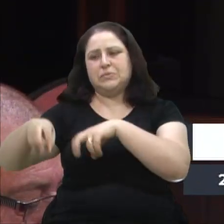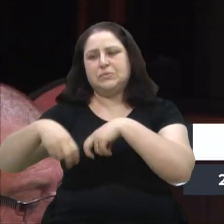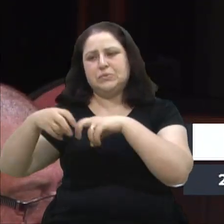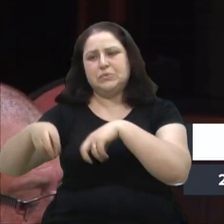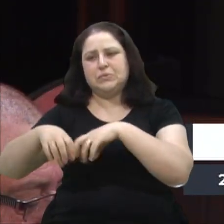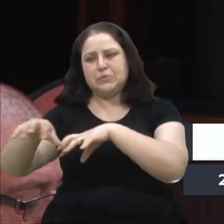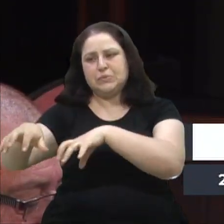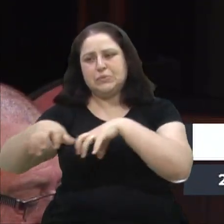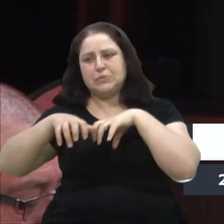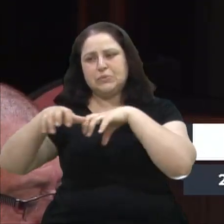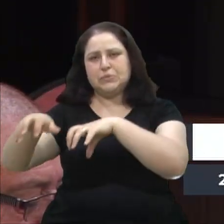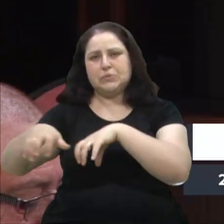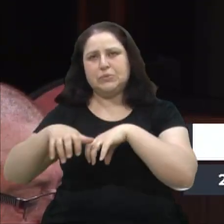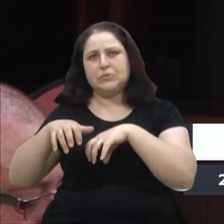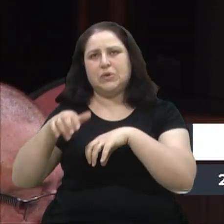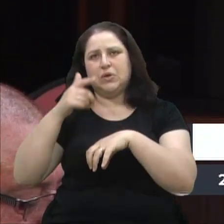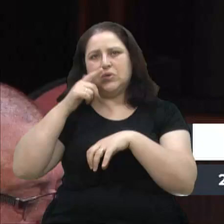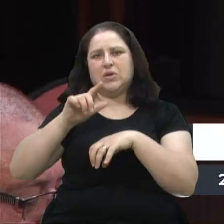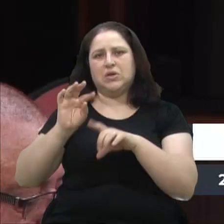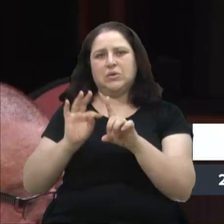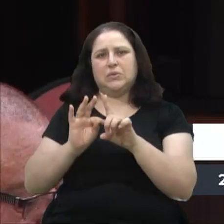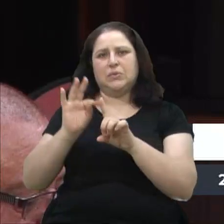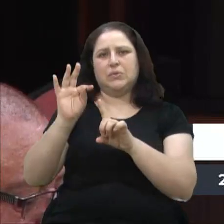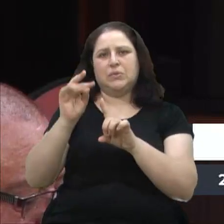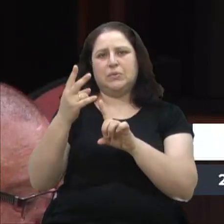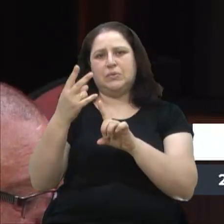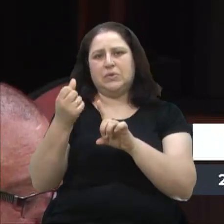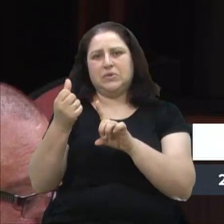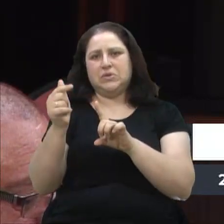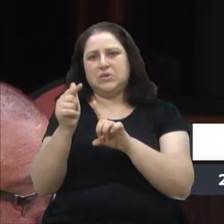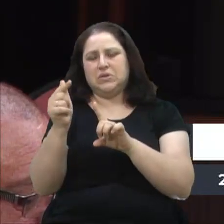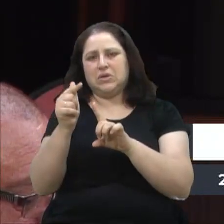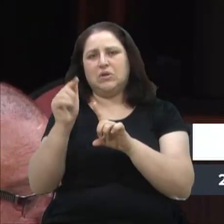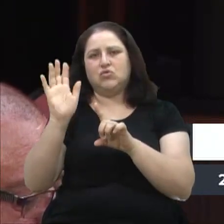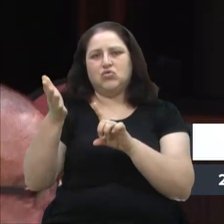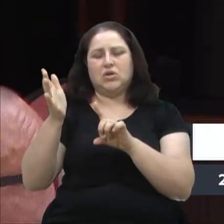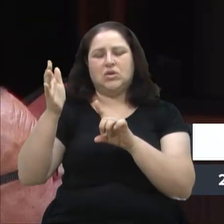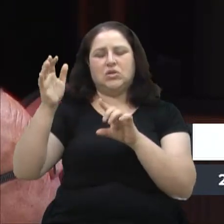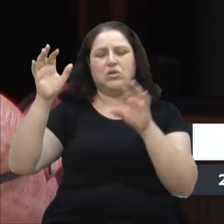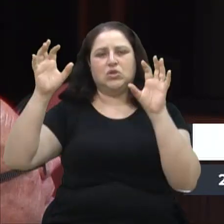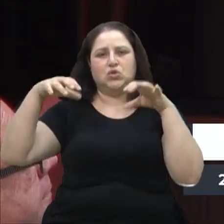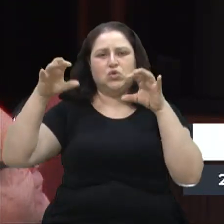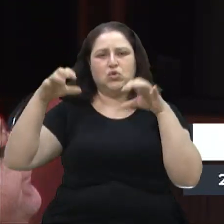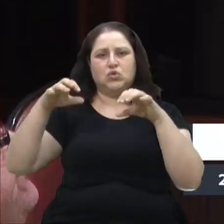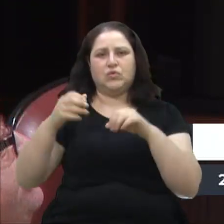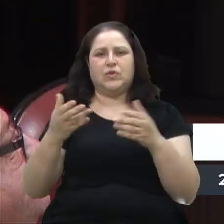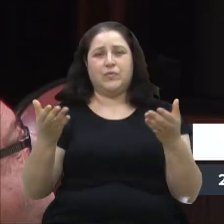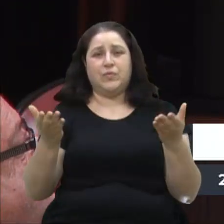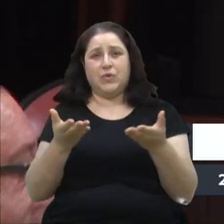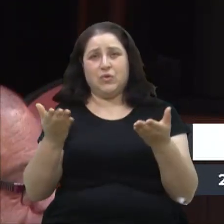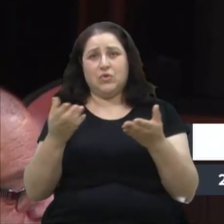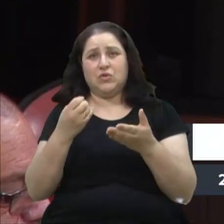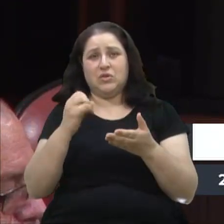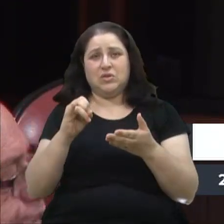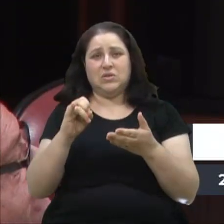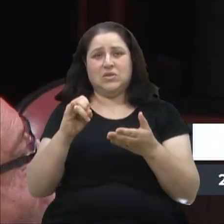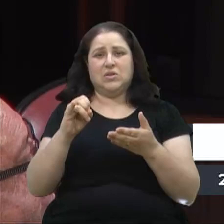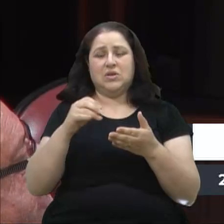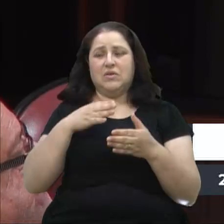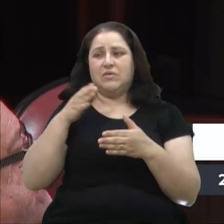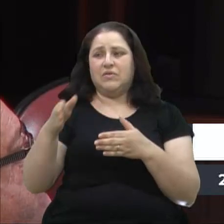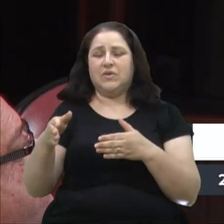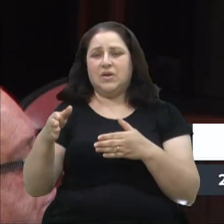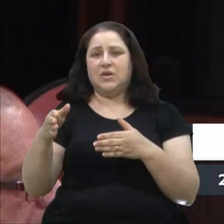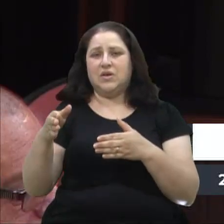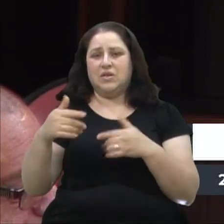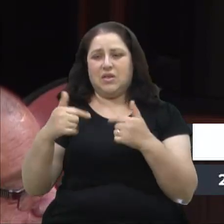quente, 25, 26 graus já provocava uma chuva. Hoje, se tu faz isso sem passar um protetor,